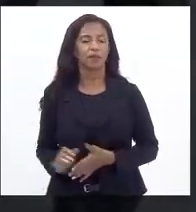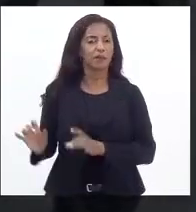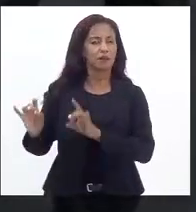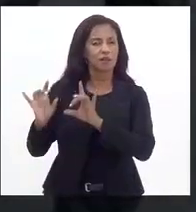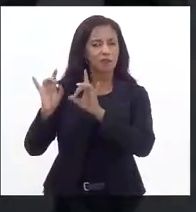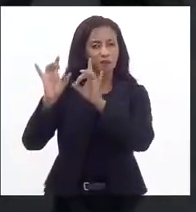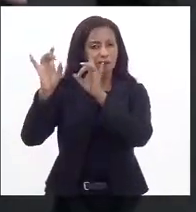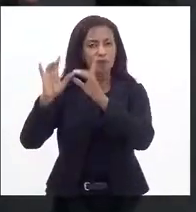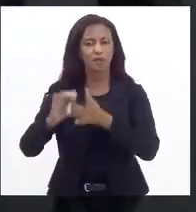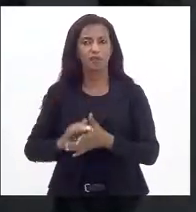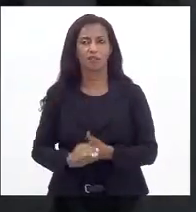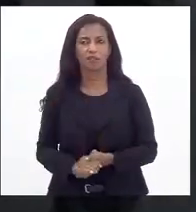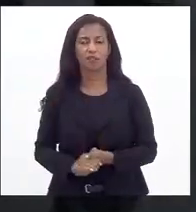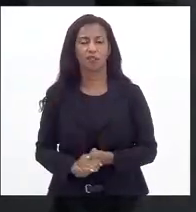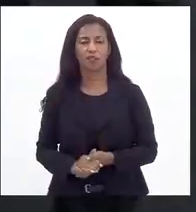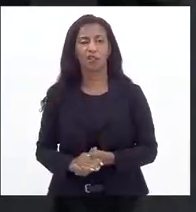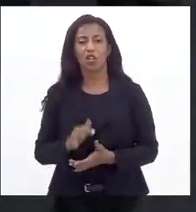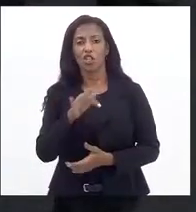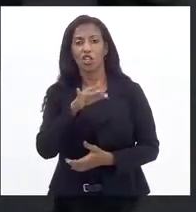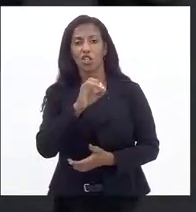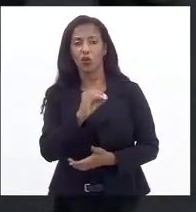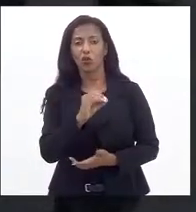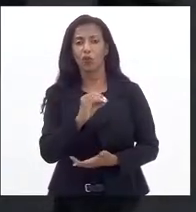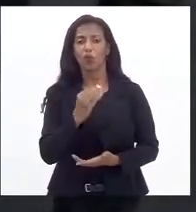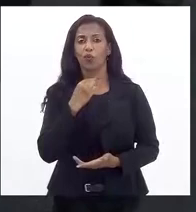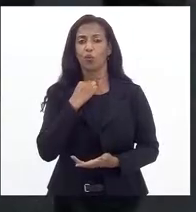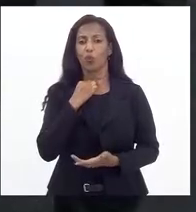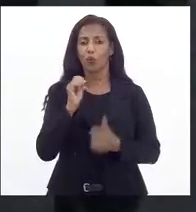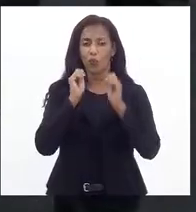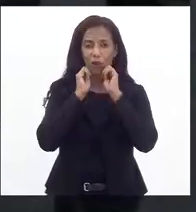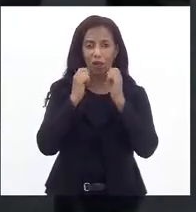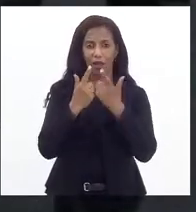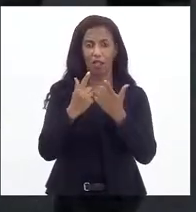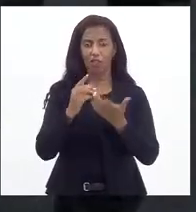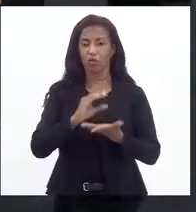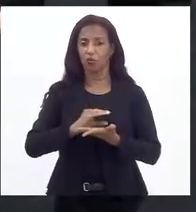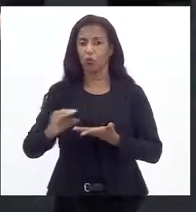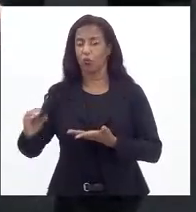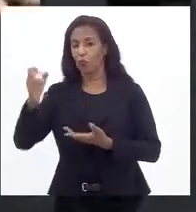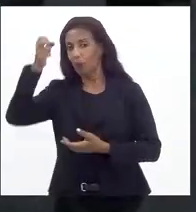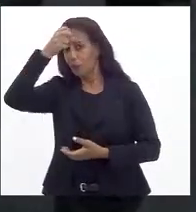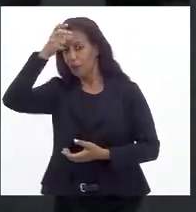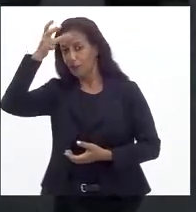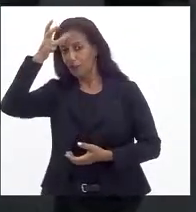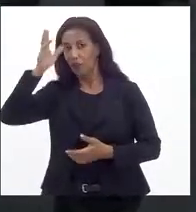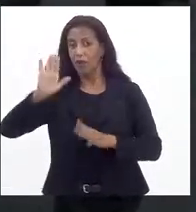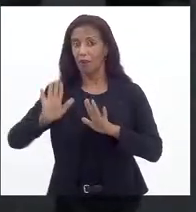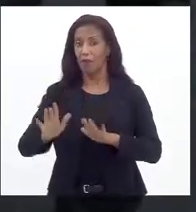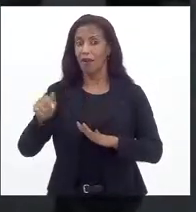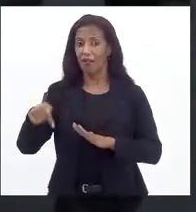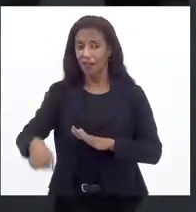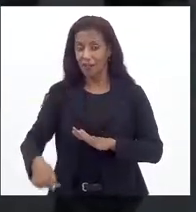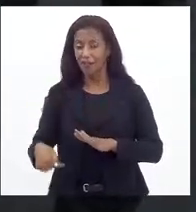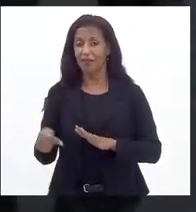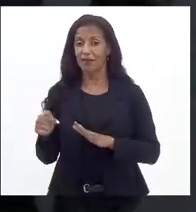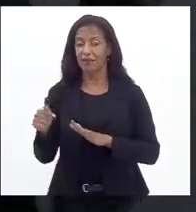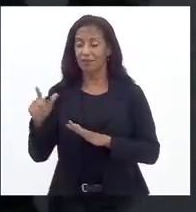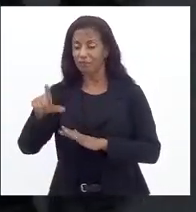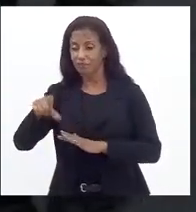excepcionalidade que o fundo não pode da Assembleia não pode transferir para o município mas nessa